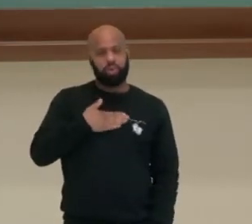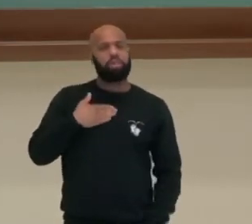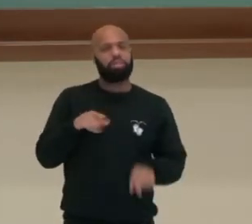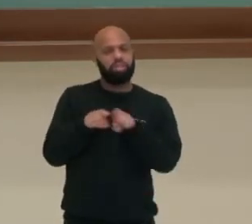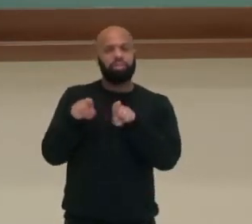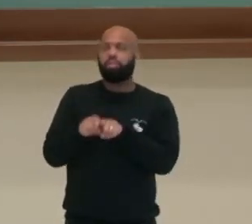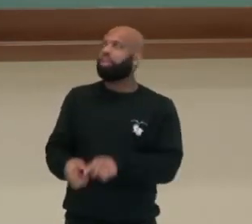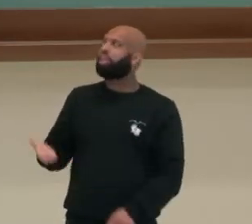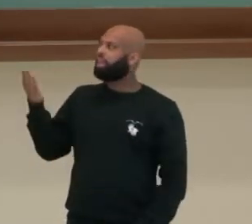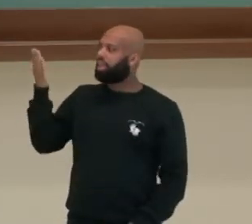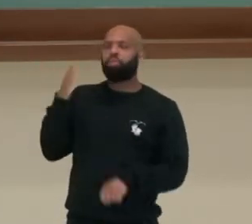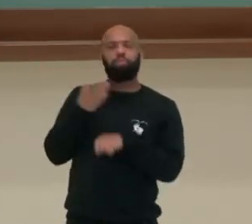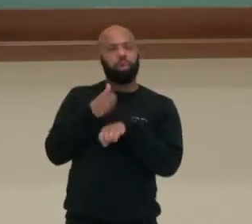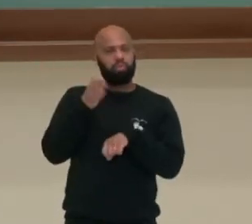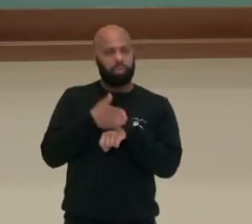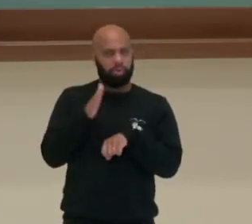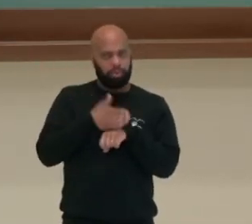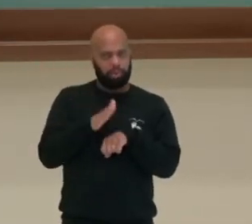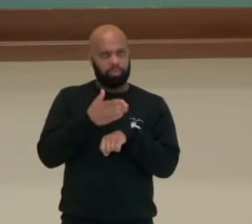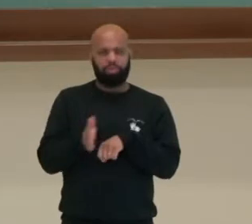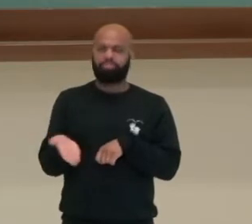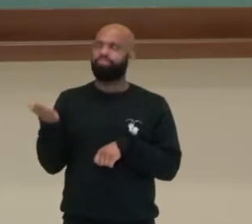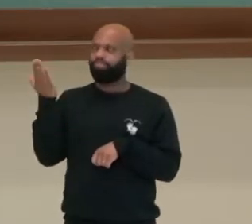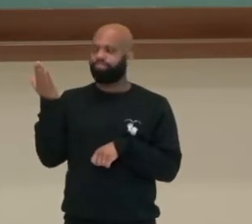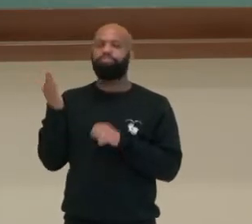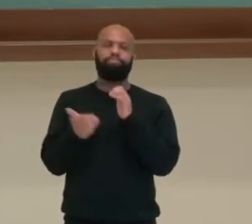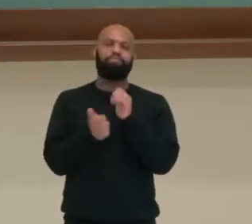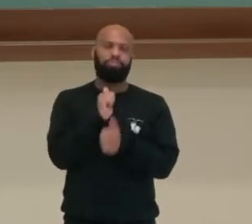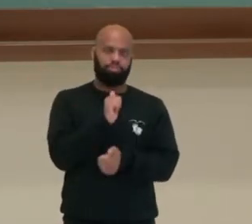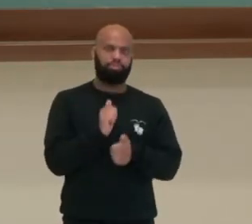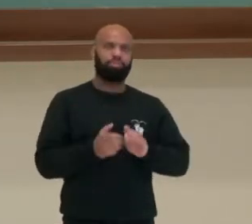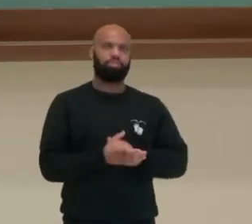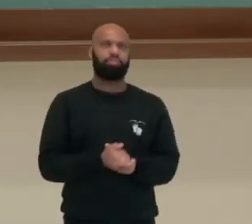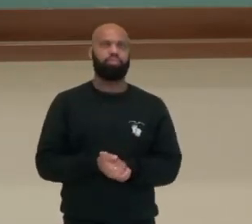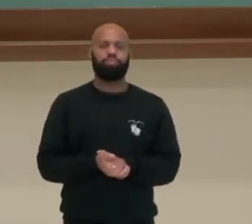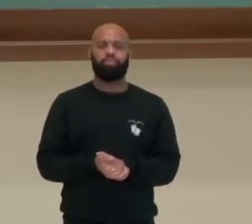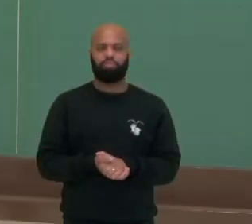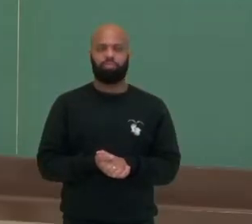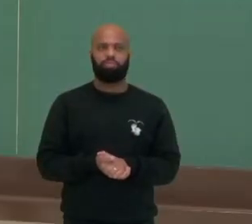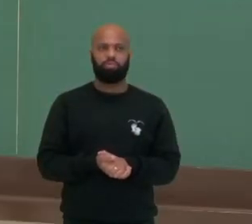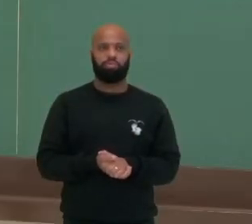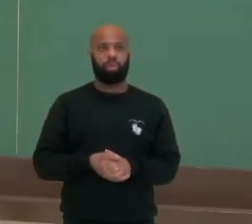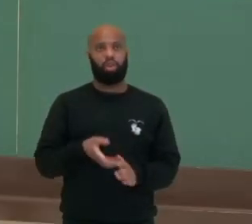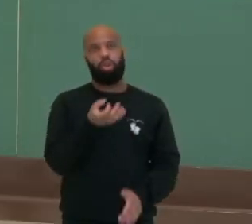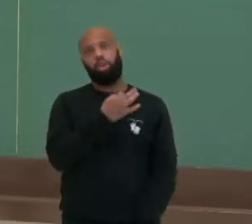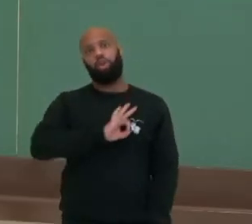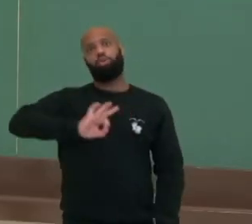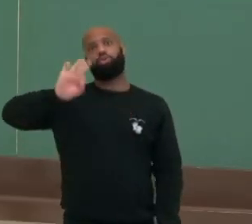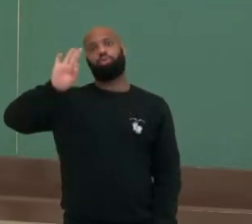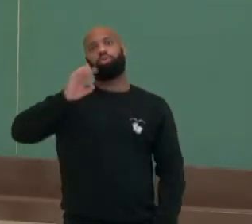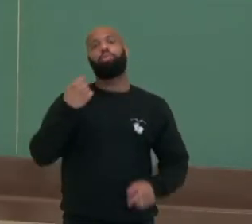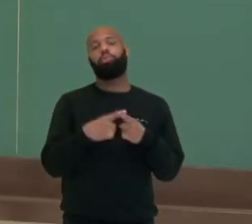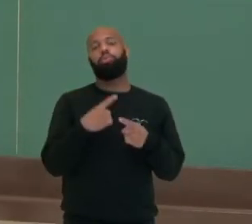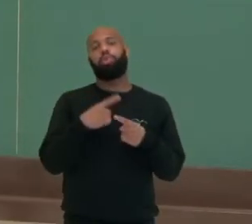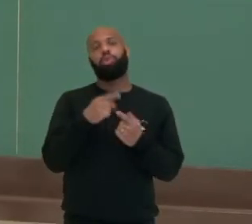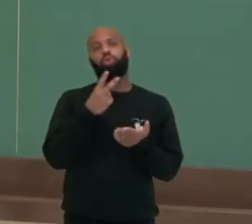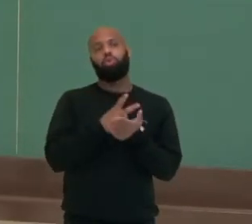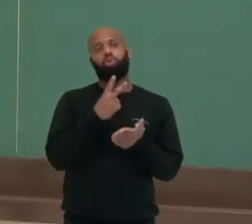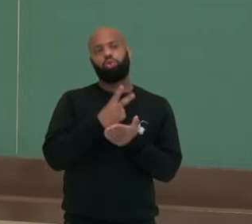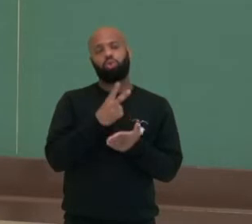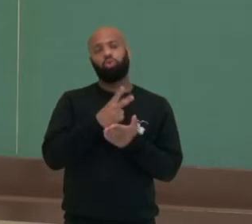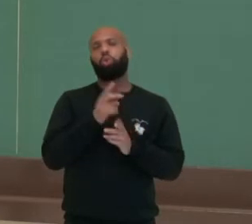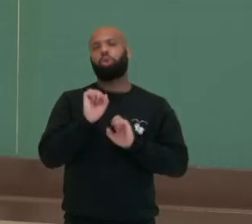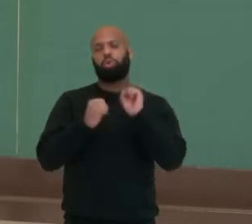de praticar, né, de jogar bocha com os seus amigos, tá? Isso é ótimo, né? Porque não deixa de ser